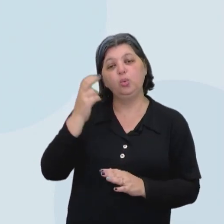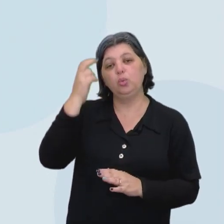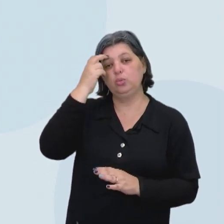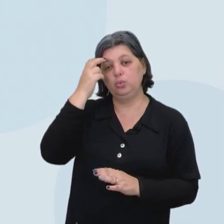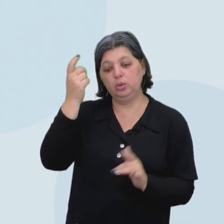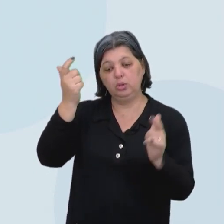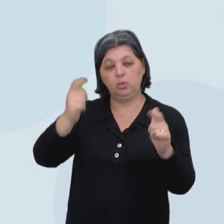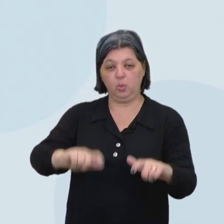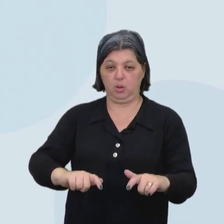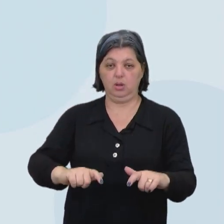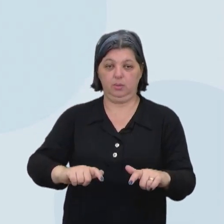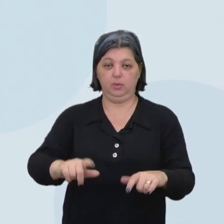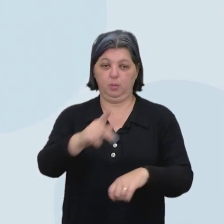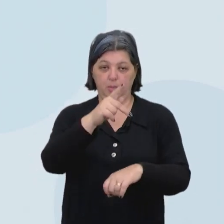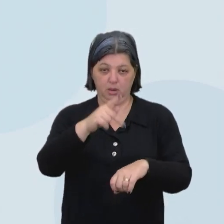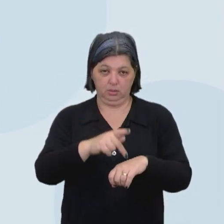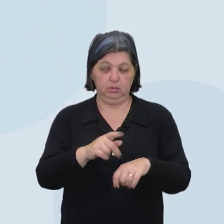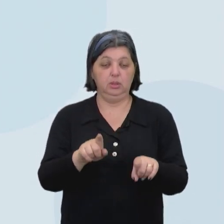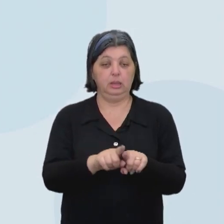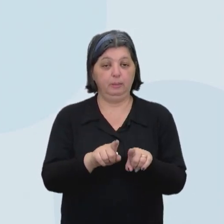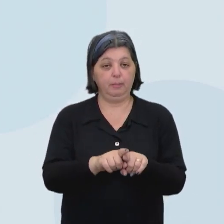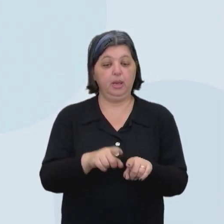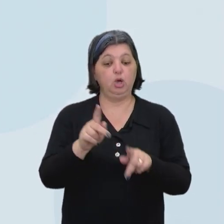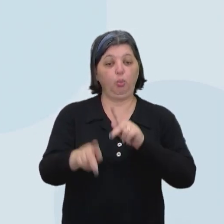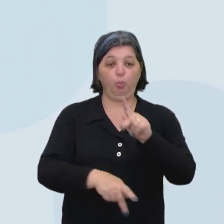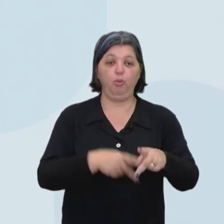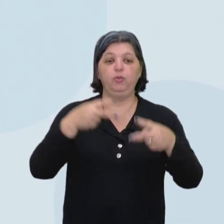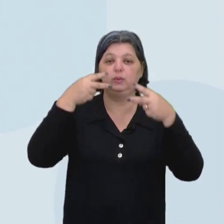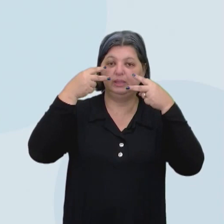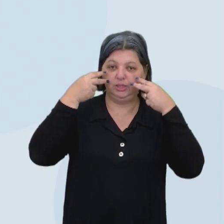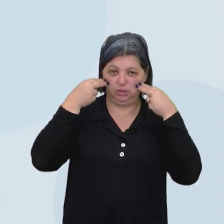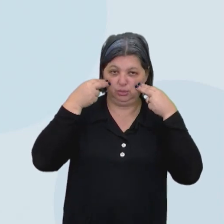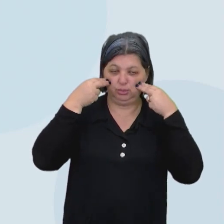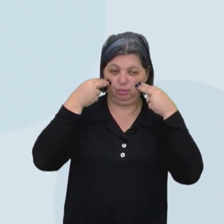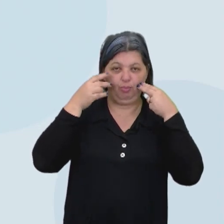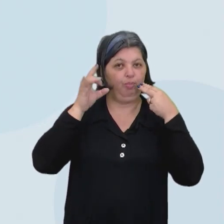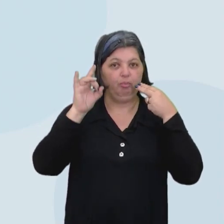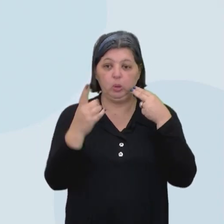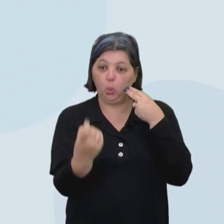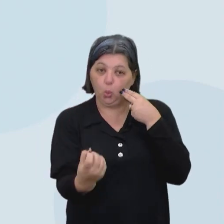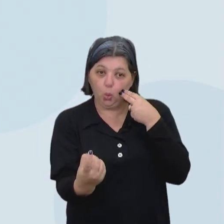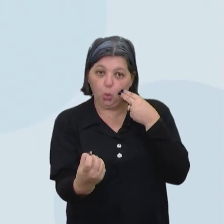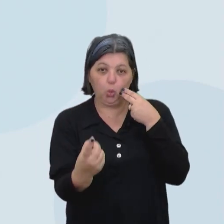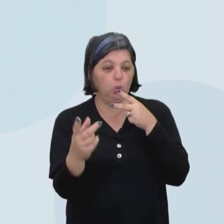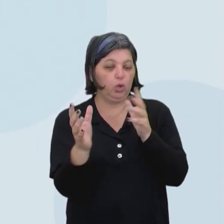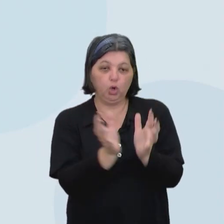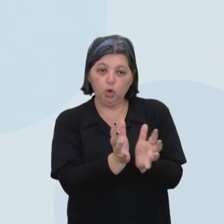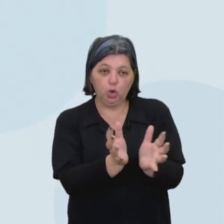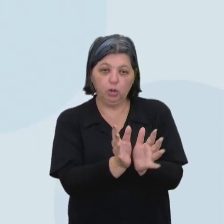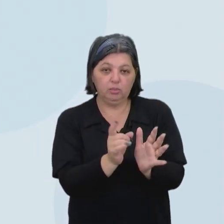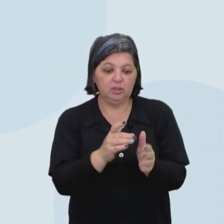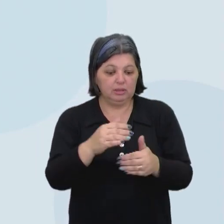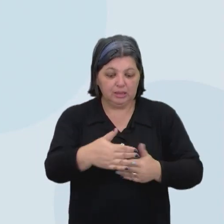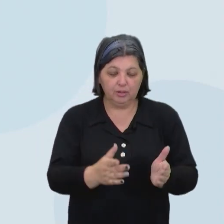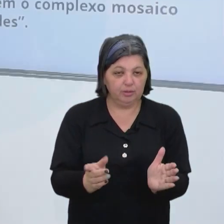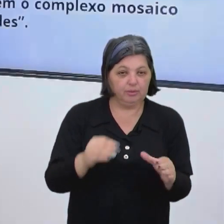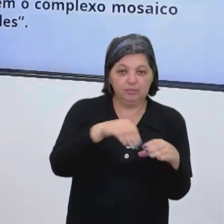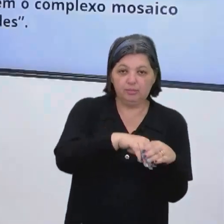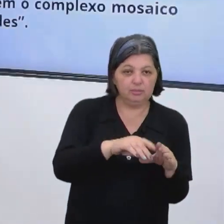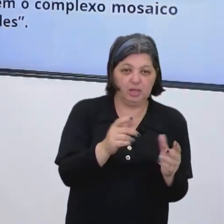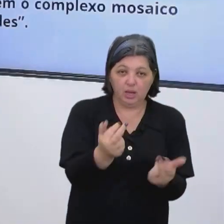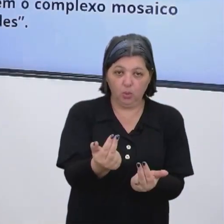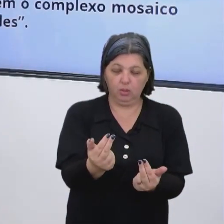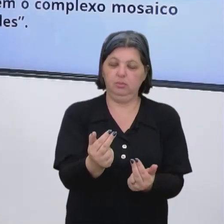onde eles vieram. Os povos indígenas, que também não é um povo só, não é uma galera que você bota numa caixinha que todo mundo é